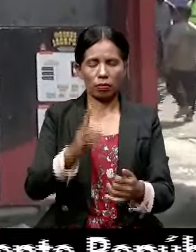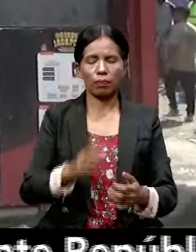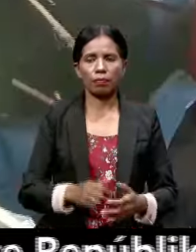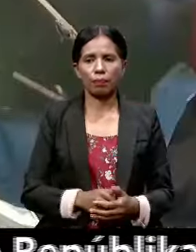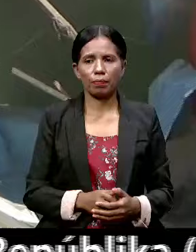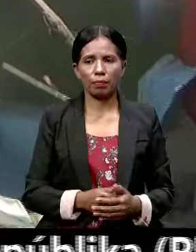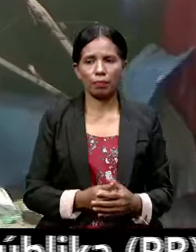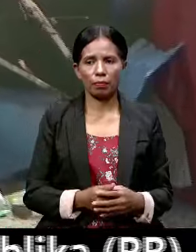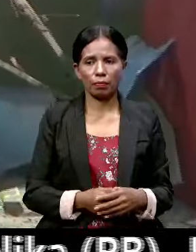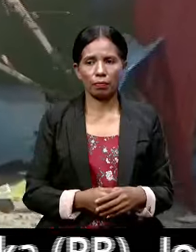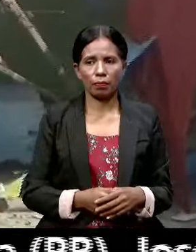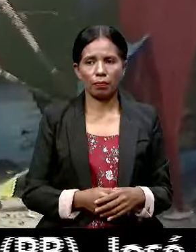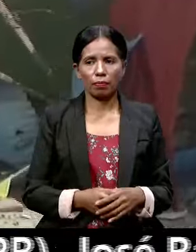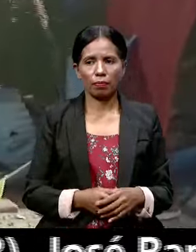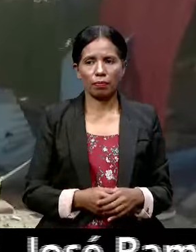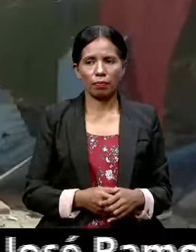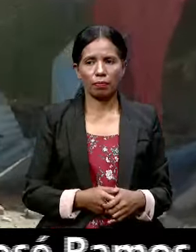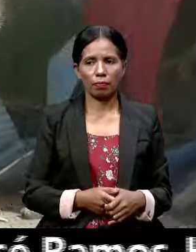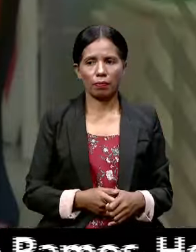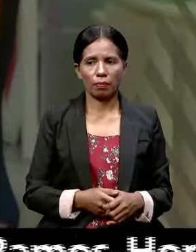Neves, Zeme dos Santos, Ziemen.